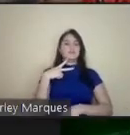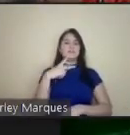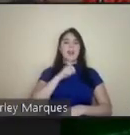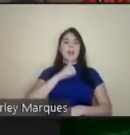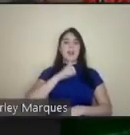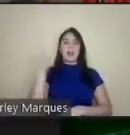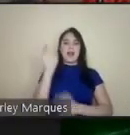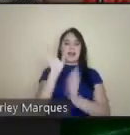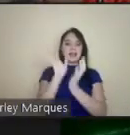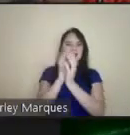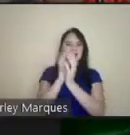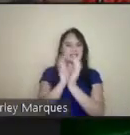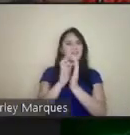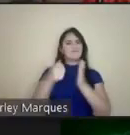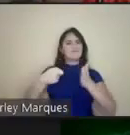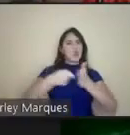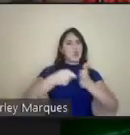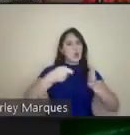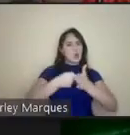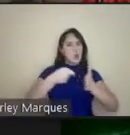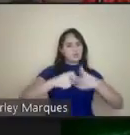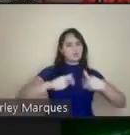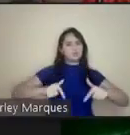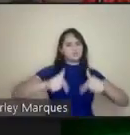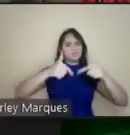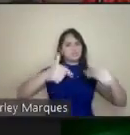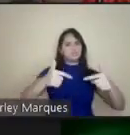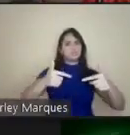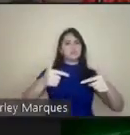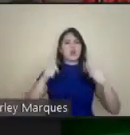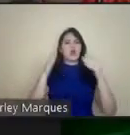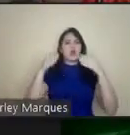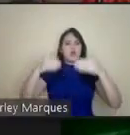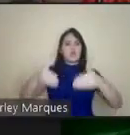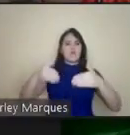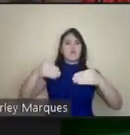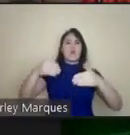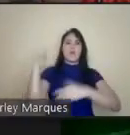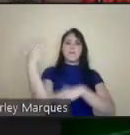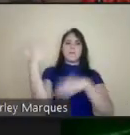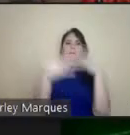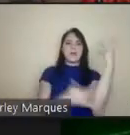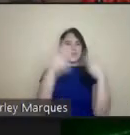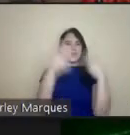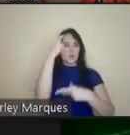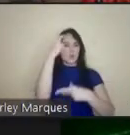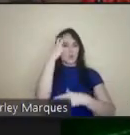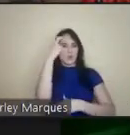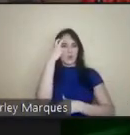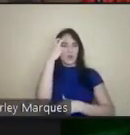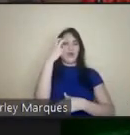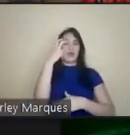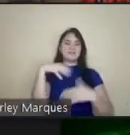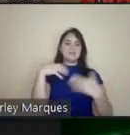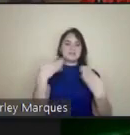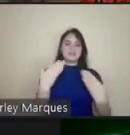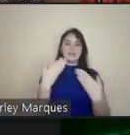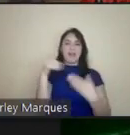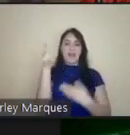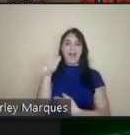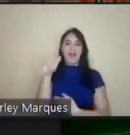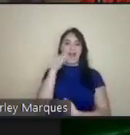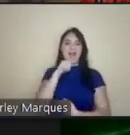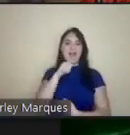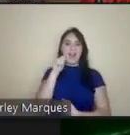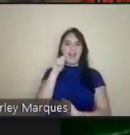da militância, da militância ambiental, da militância política e cultural. E Cida ganhou já o melhor